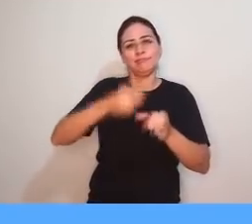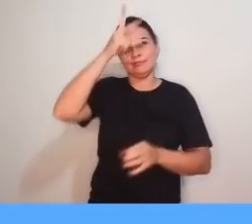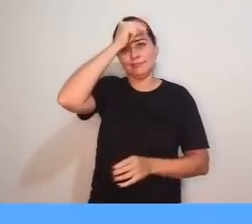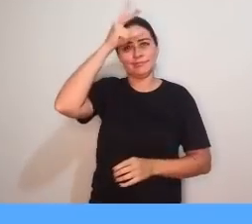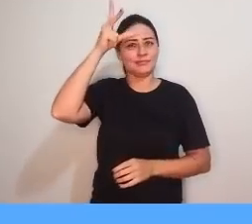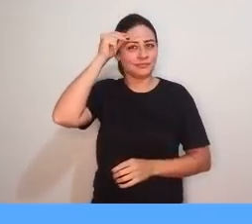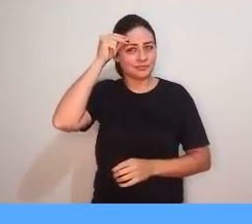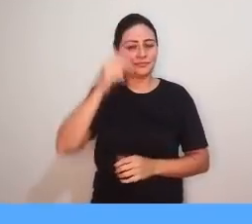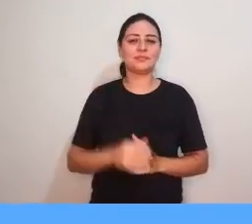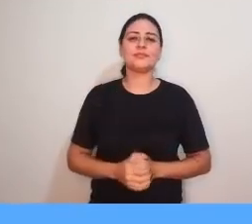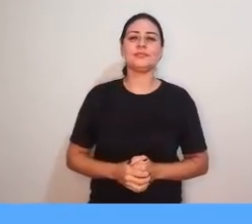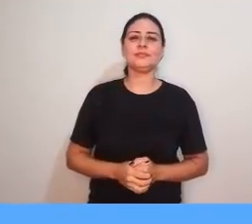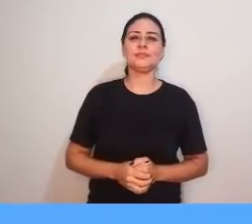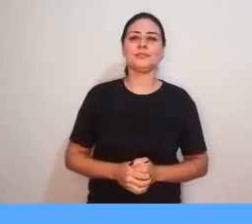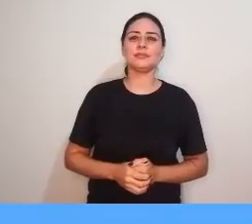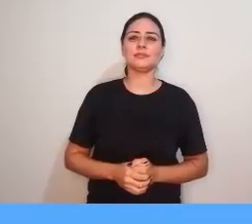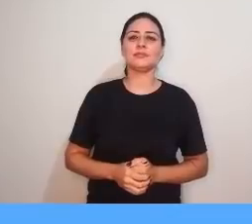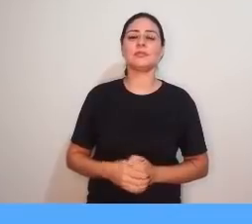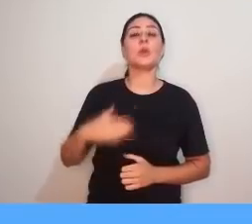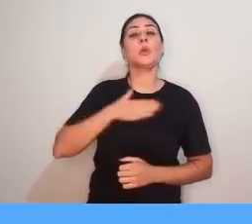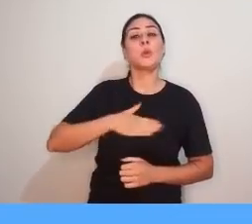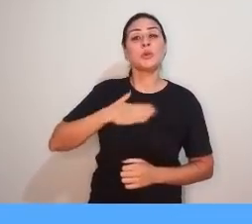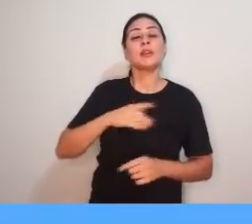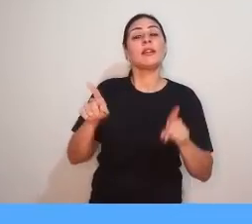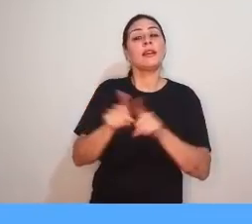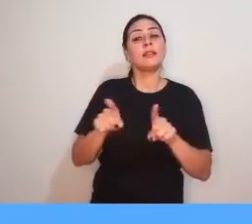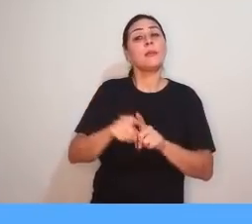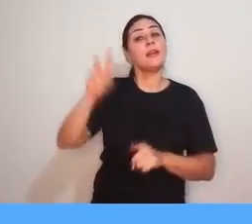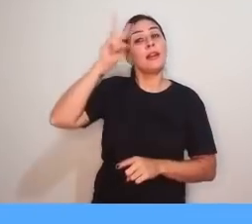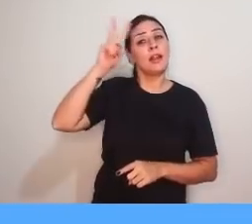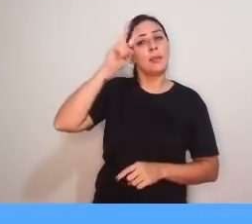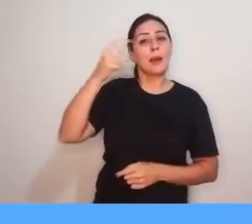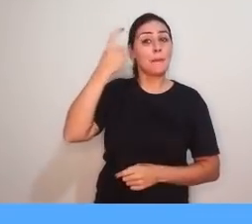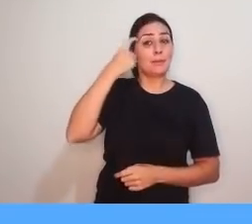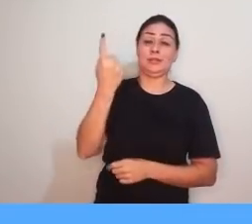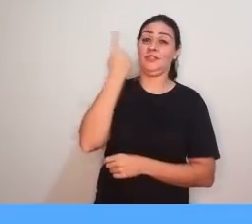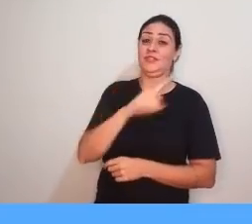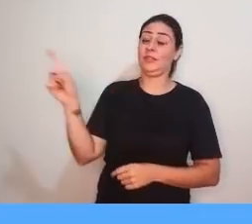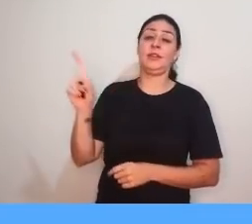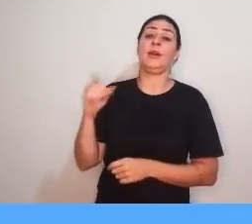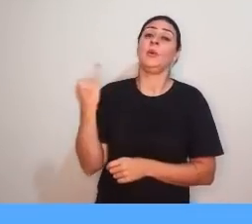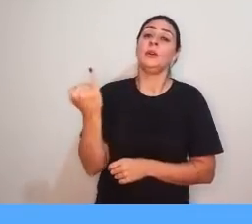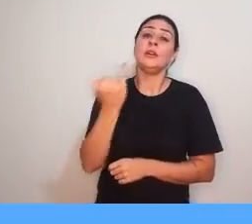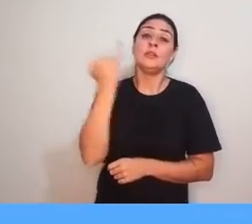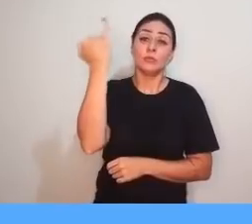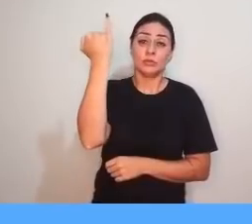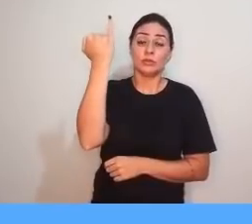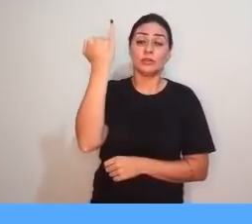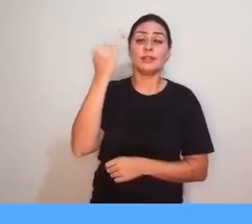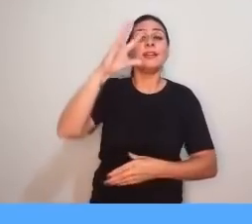para encerrar aqui o pensamento final, que é o seguinte, muito importante. Dentro desse